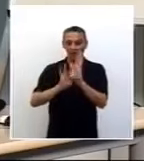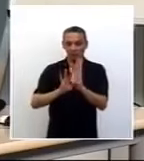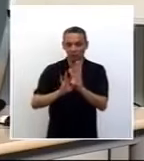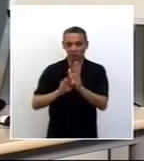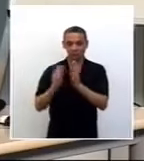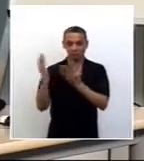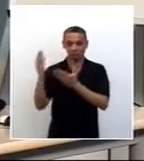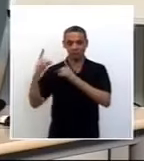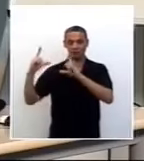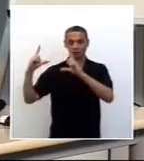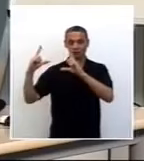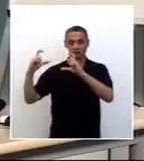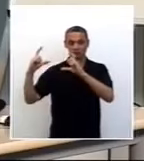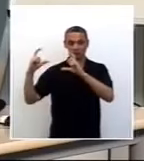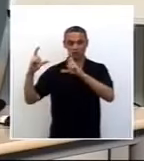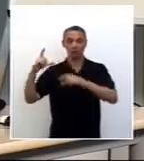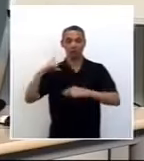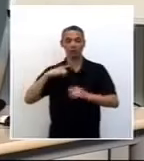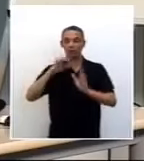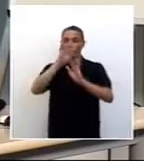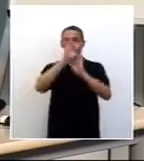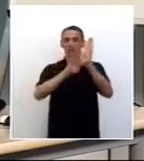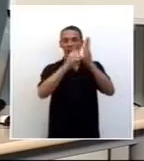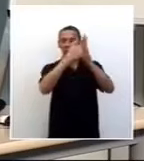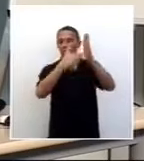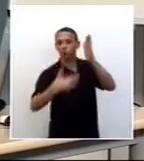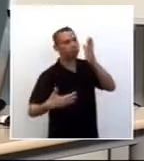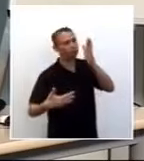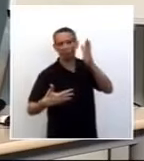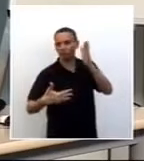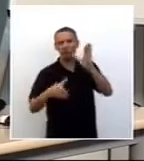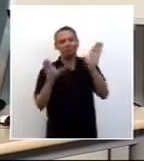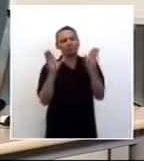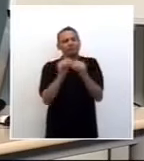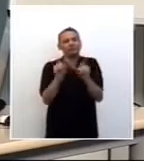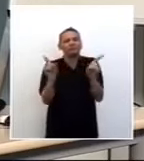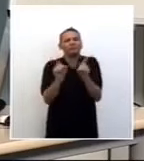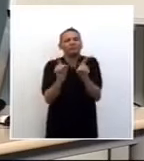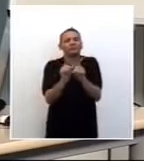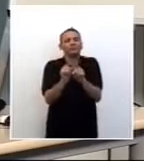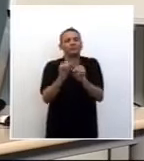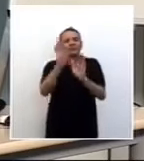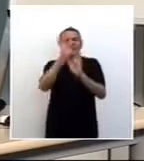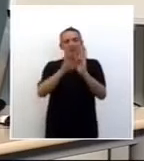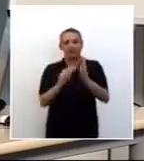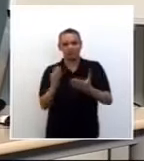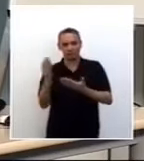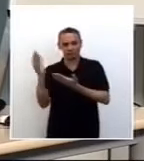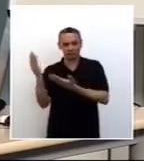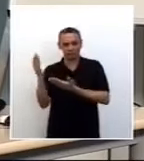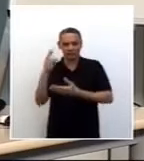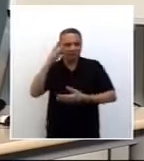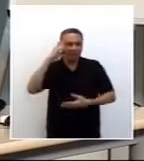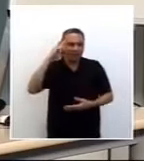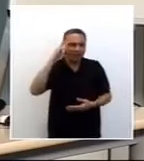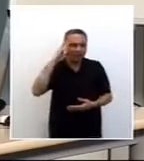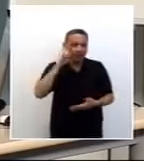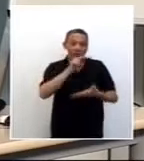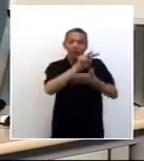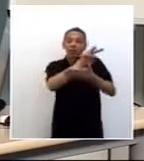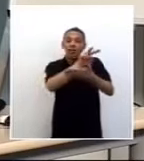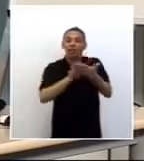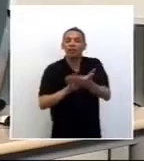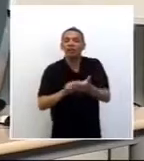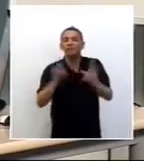na tela né o texto não é grande acho que dá para ler bastante bem legal Zinho nós vamos fazer um skinny lembra o que é o esquema é a leitura